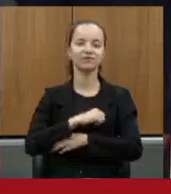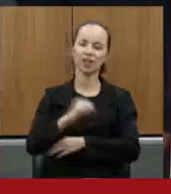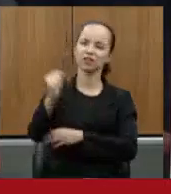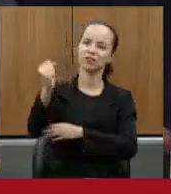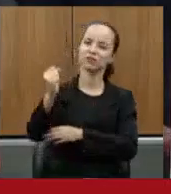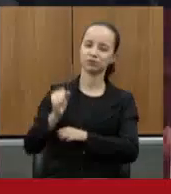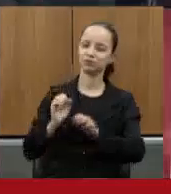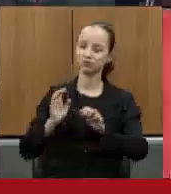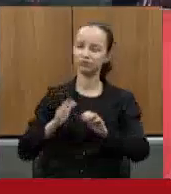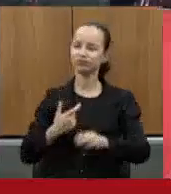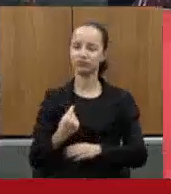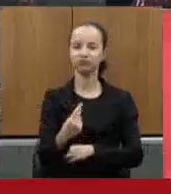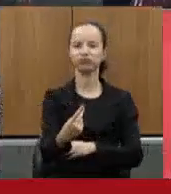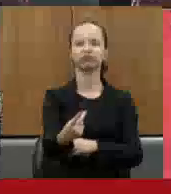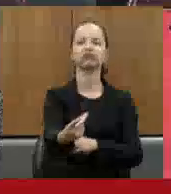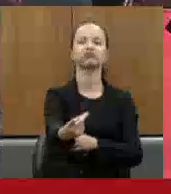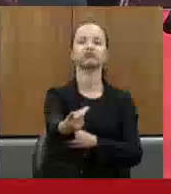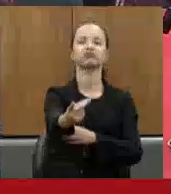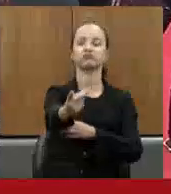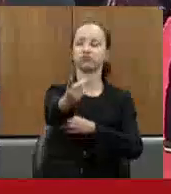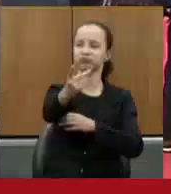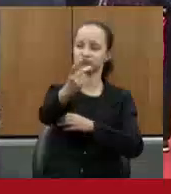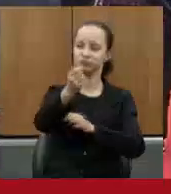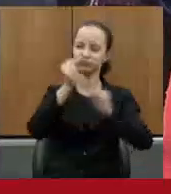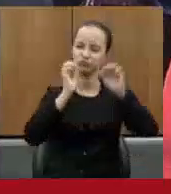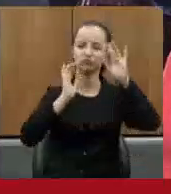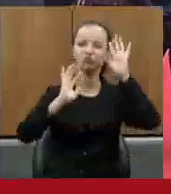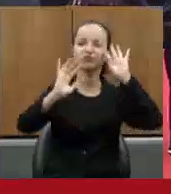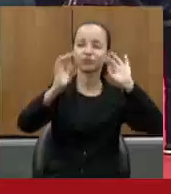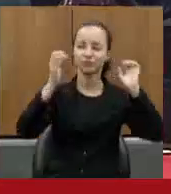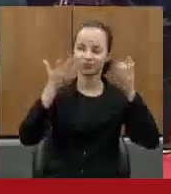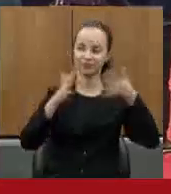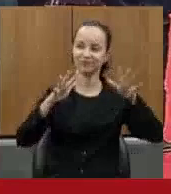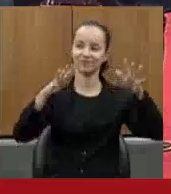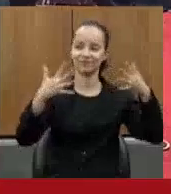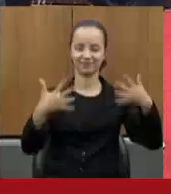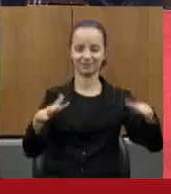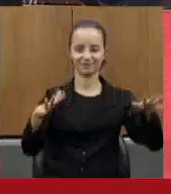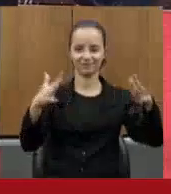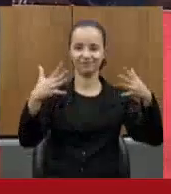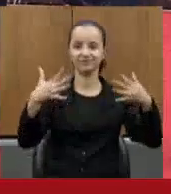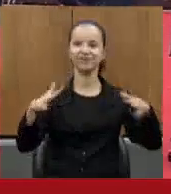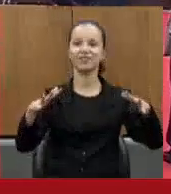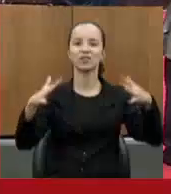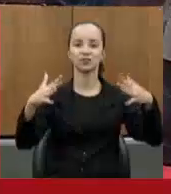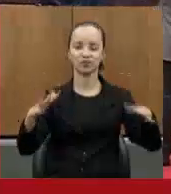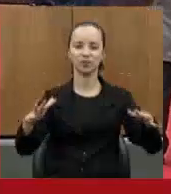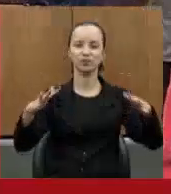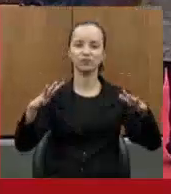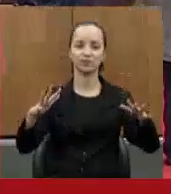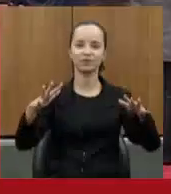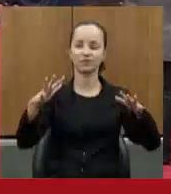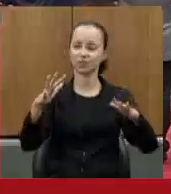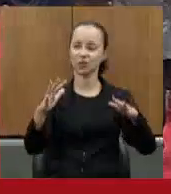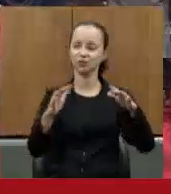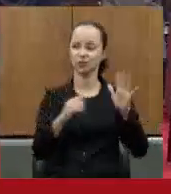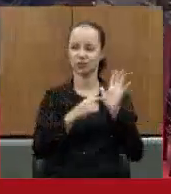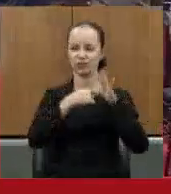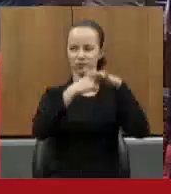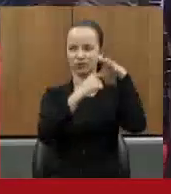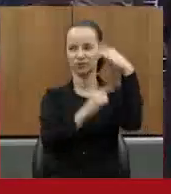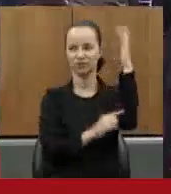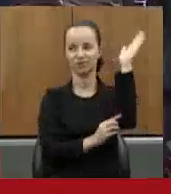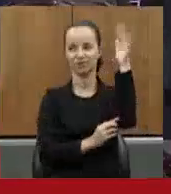eternamente em berço esplêndido, ao som do mar e à luz do céu profundo, fulguras, ó